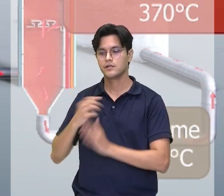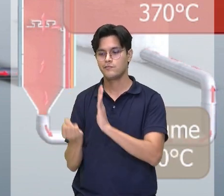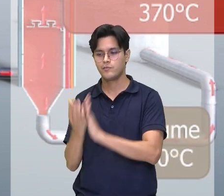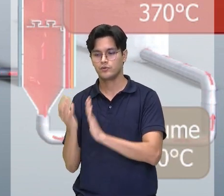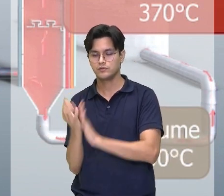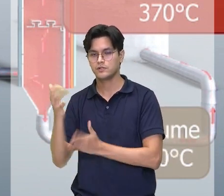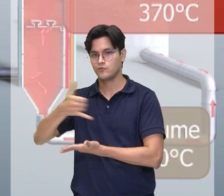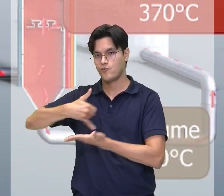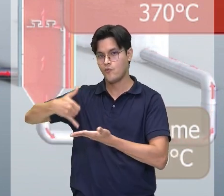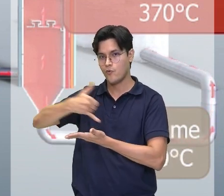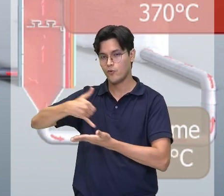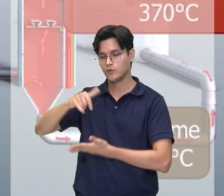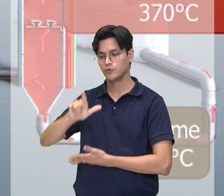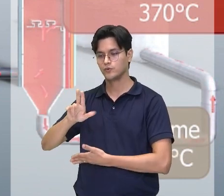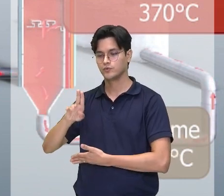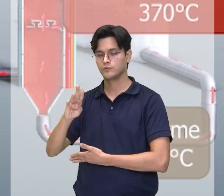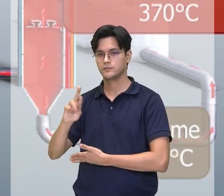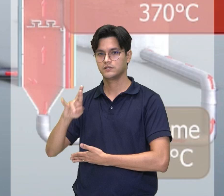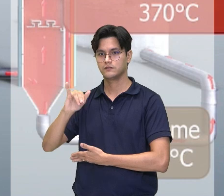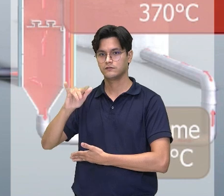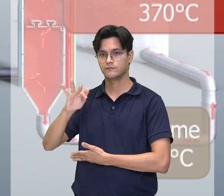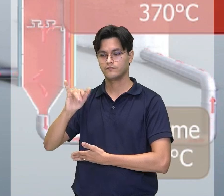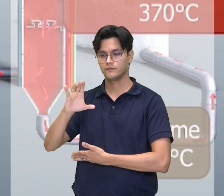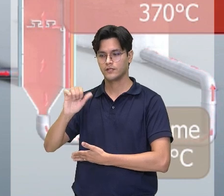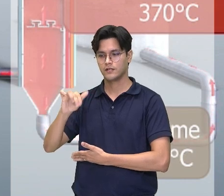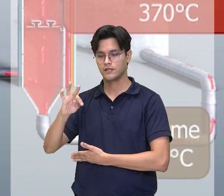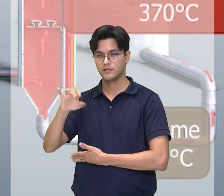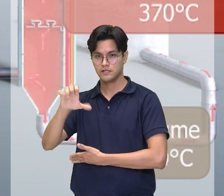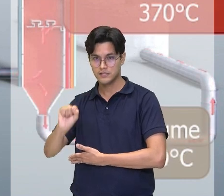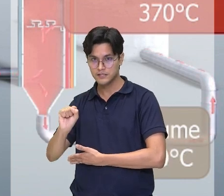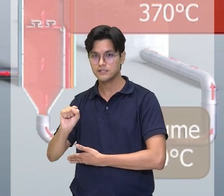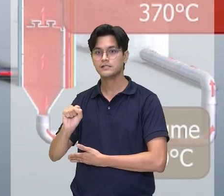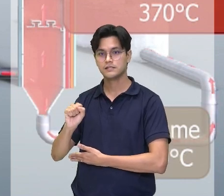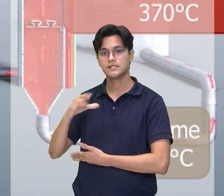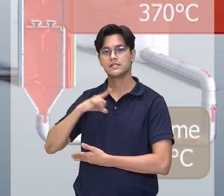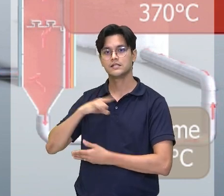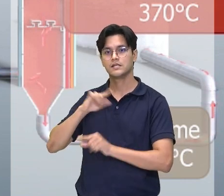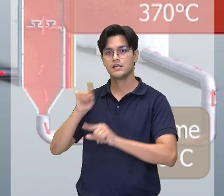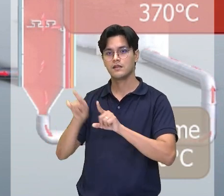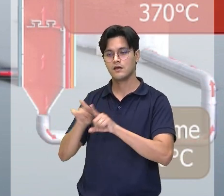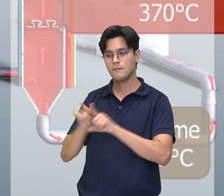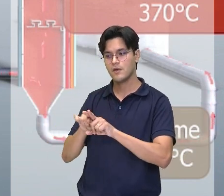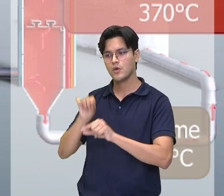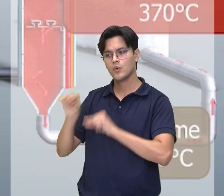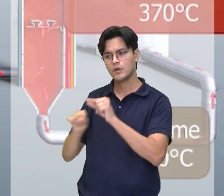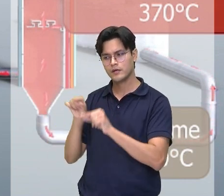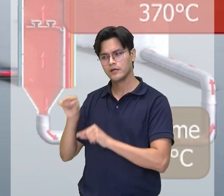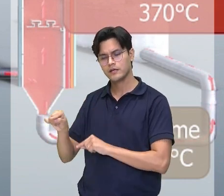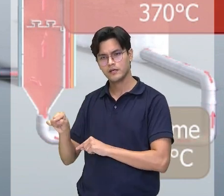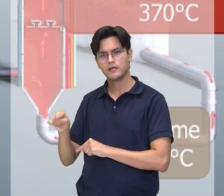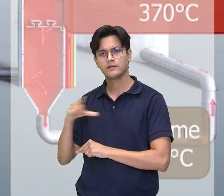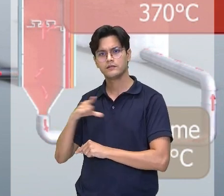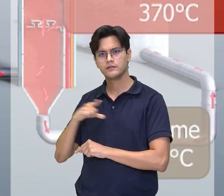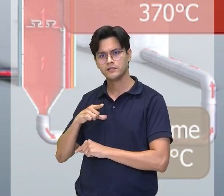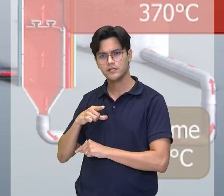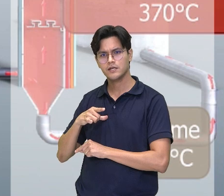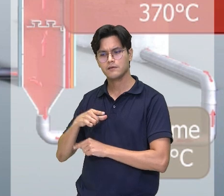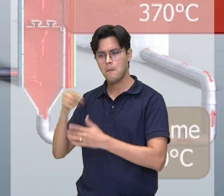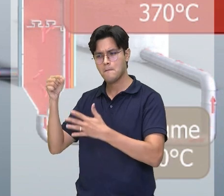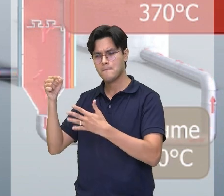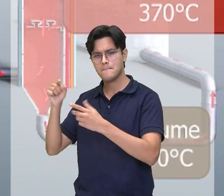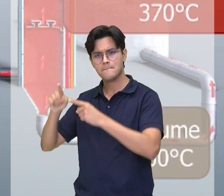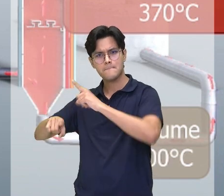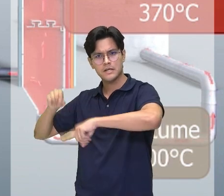óleos lubrificantes, e o que seria ali, né, descartado, vira betume para